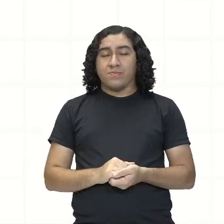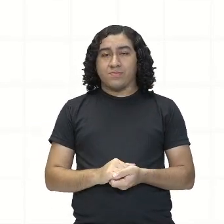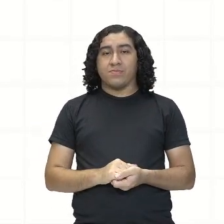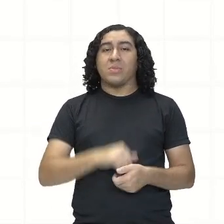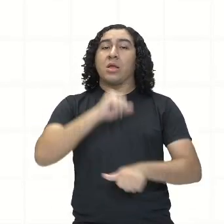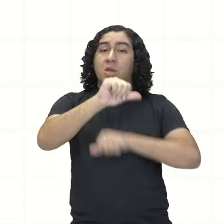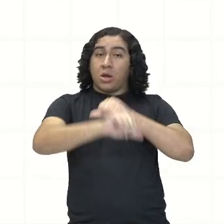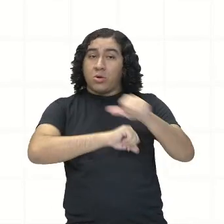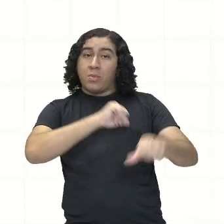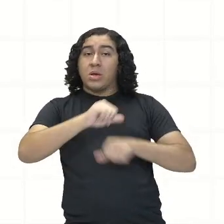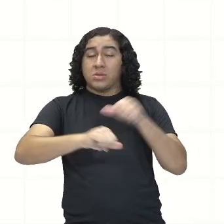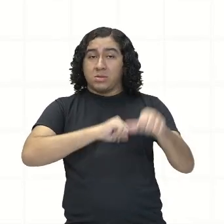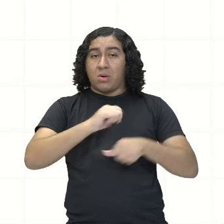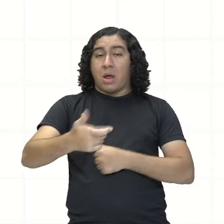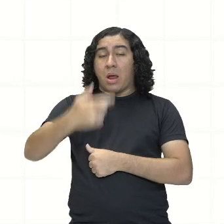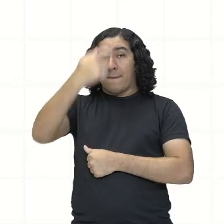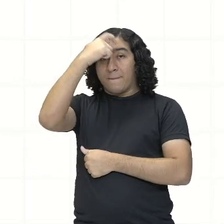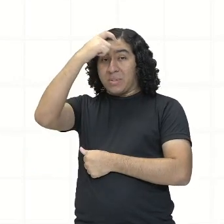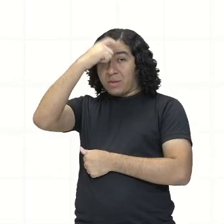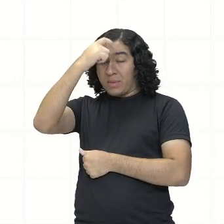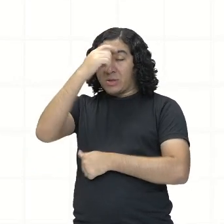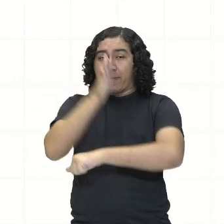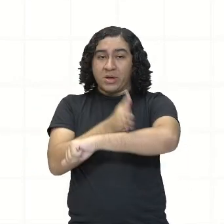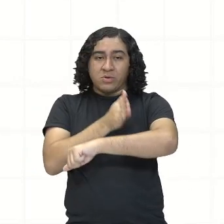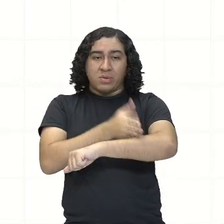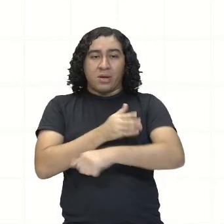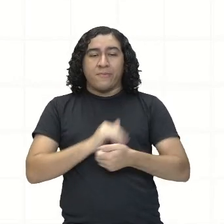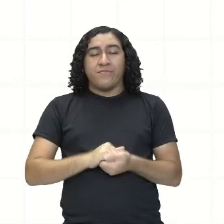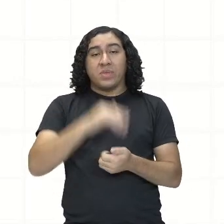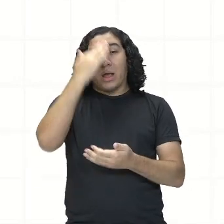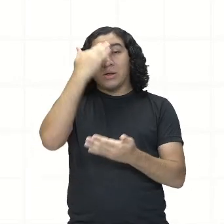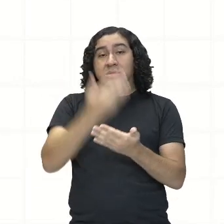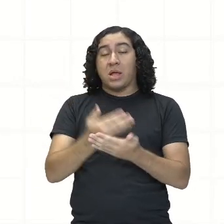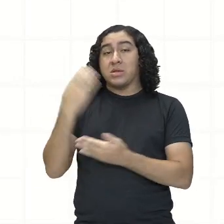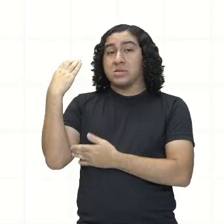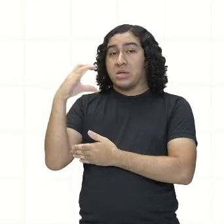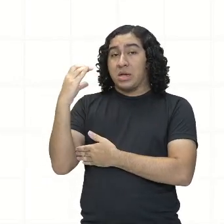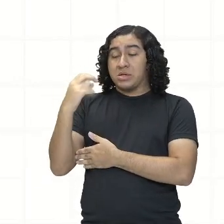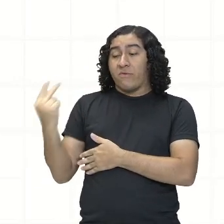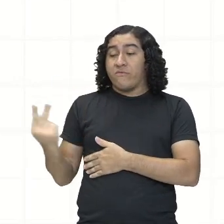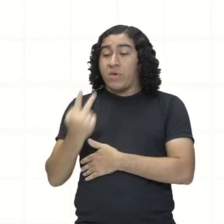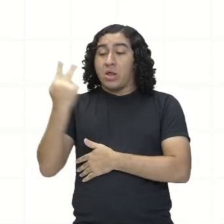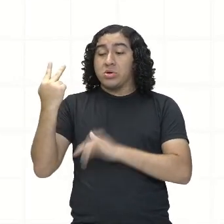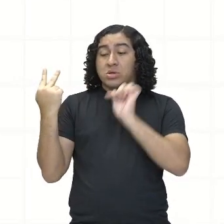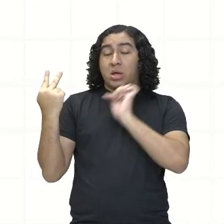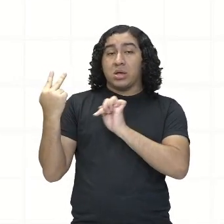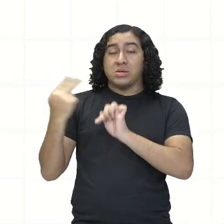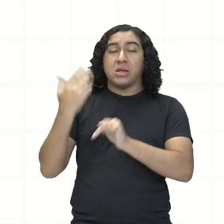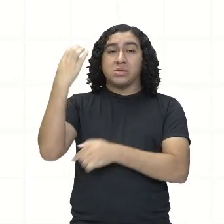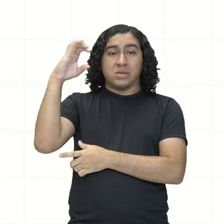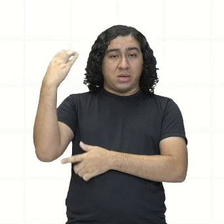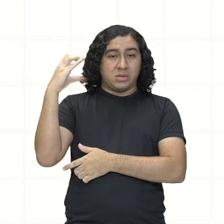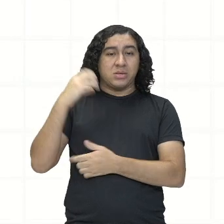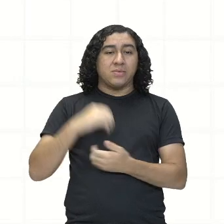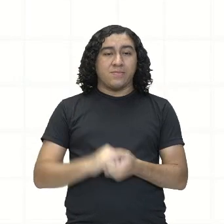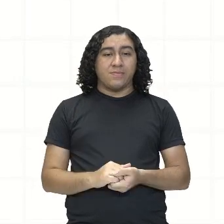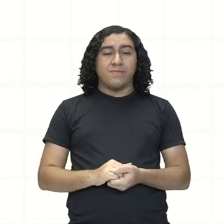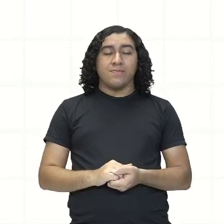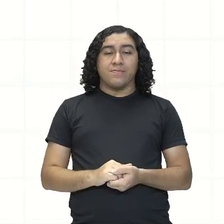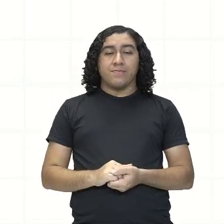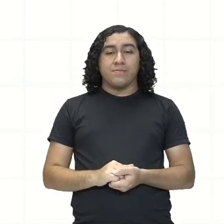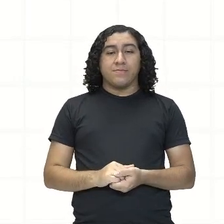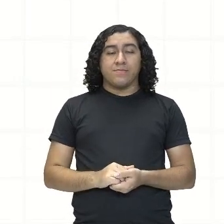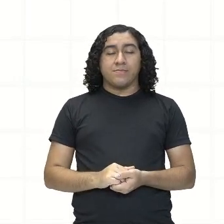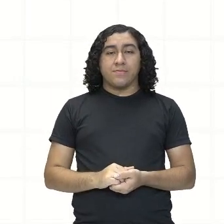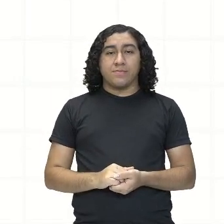pensamento medieval, crença na ciência, eles vão valorizar o cientificismo. Vamos verificar